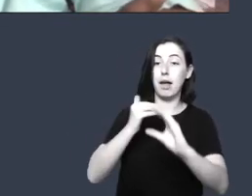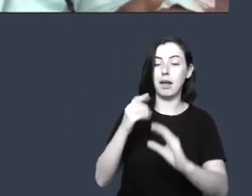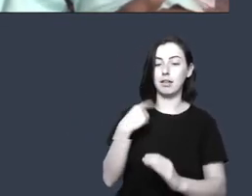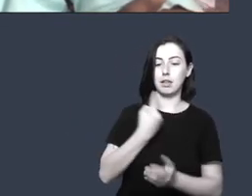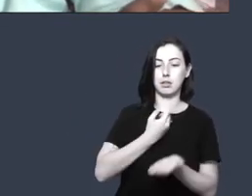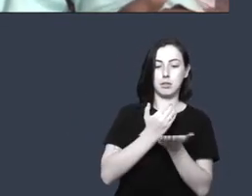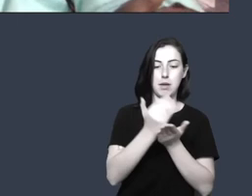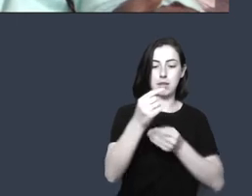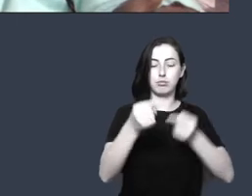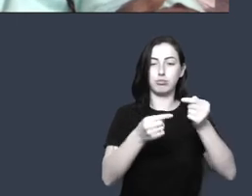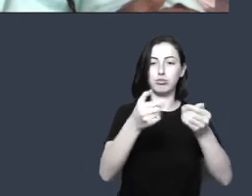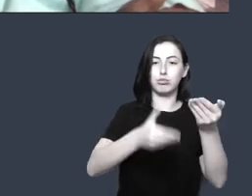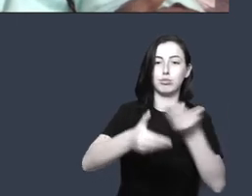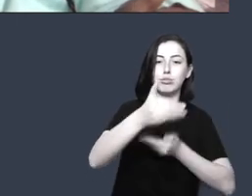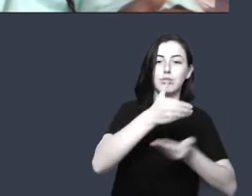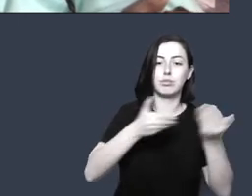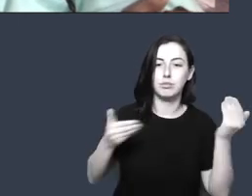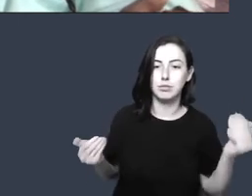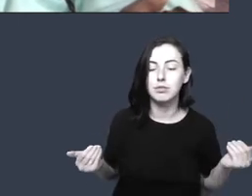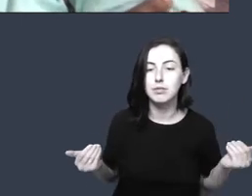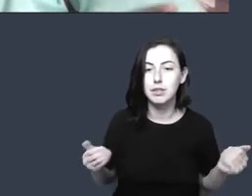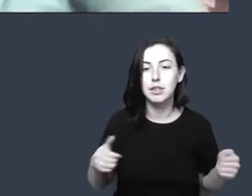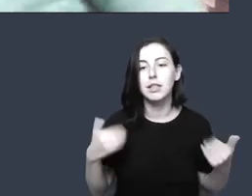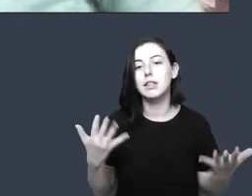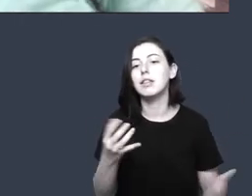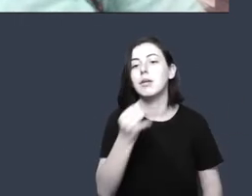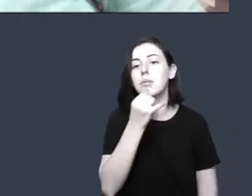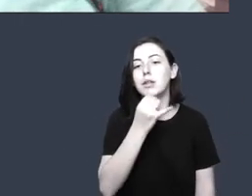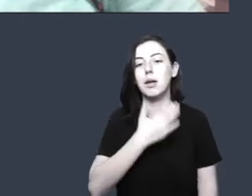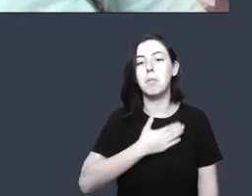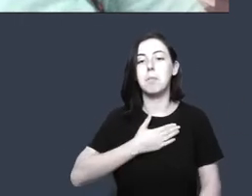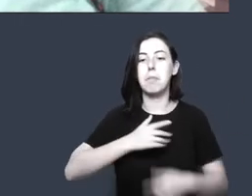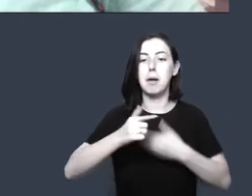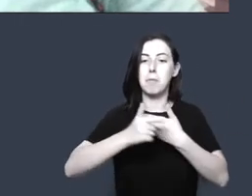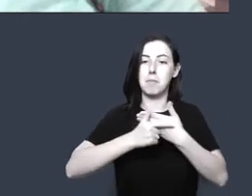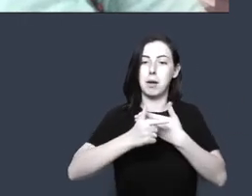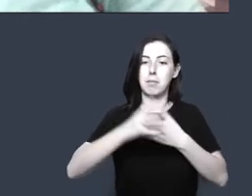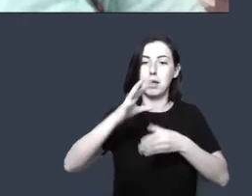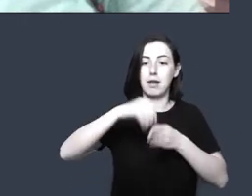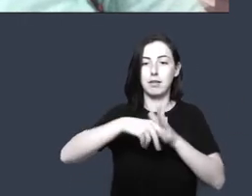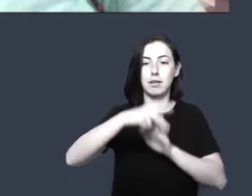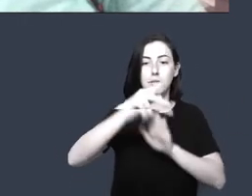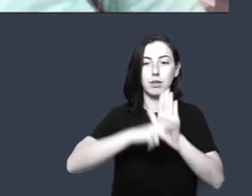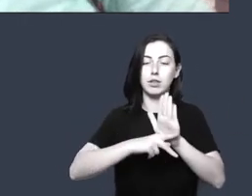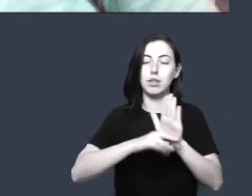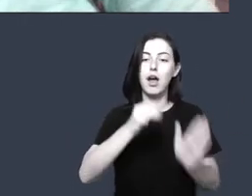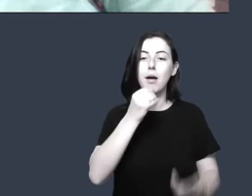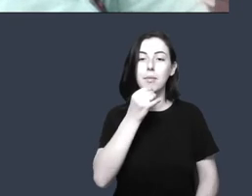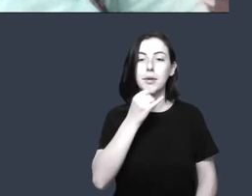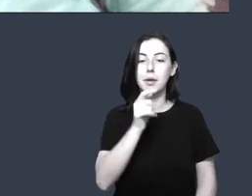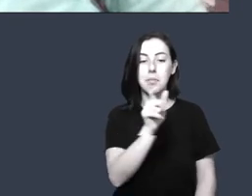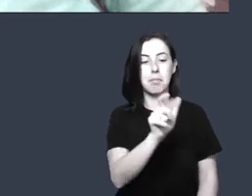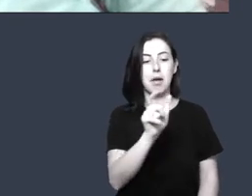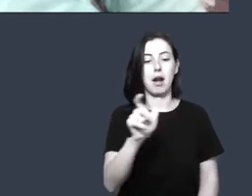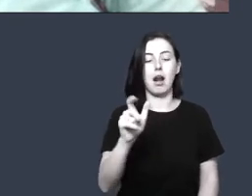gente tem pessoas que são, no meu caso, meu papel ali é mais como palavras que eu uso